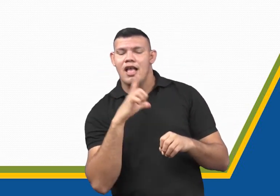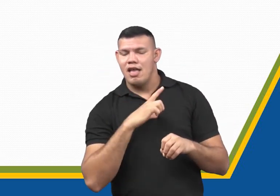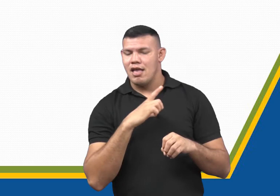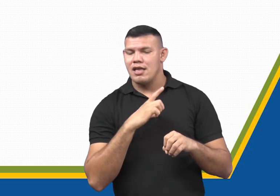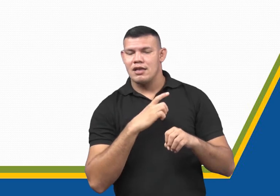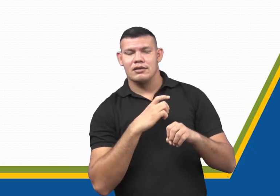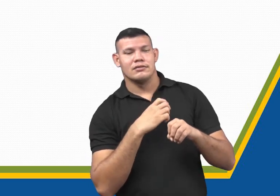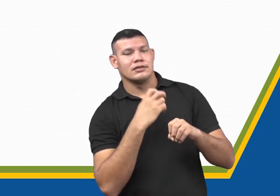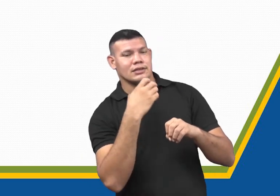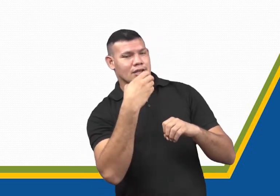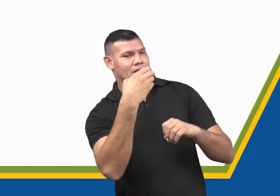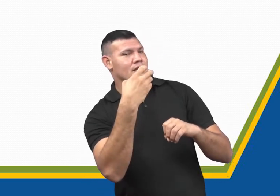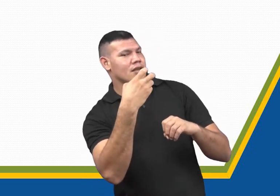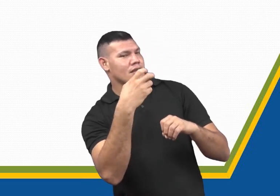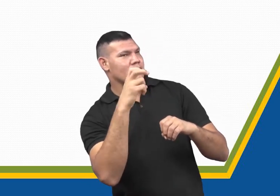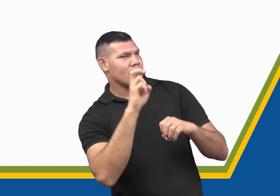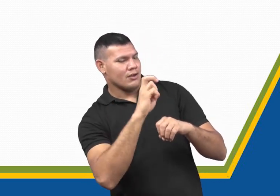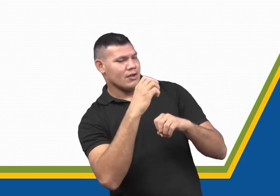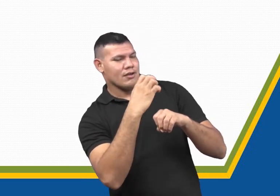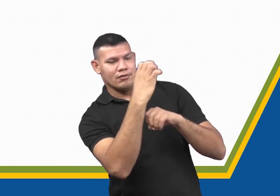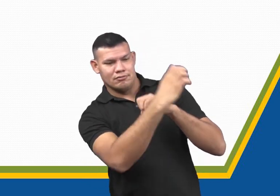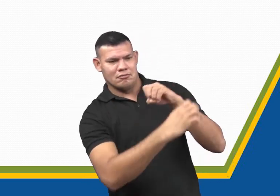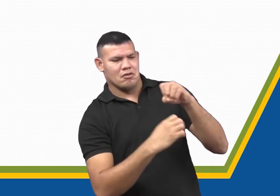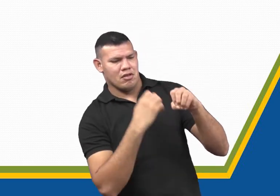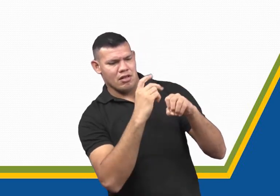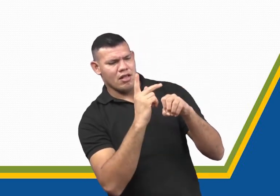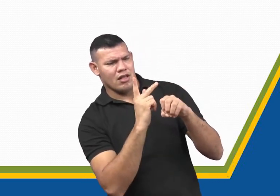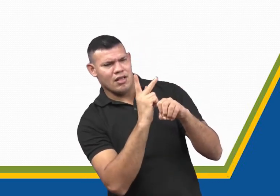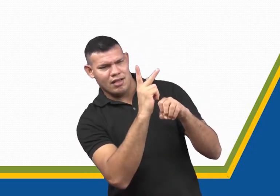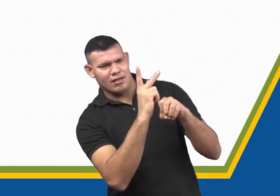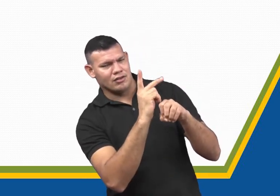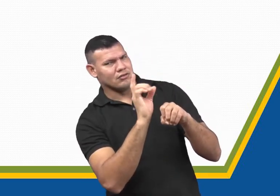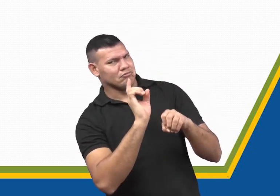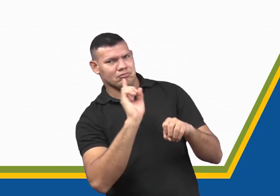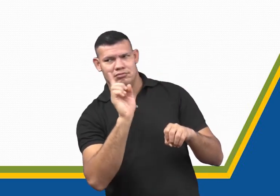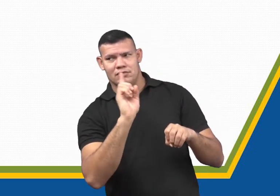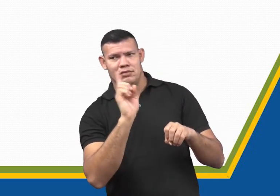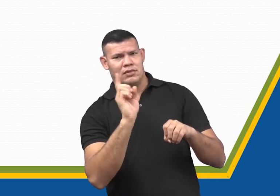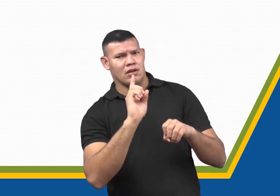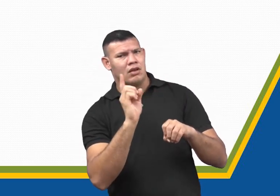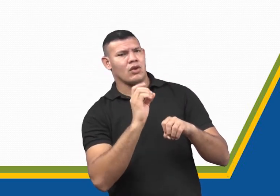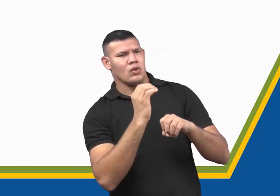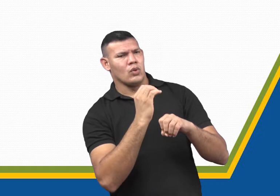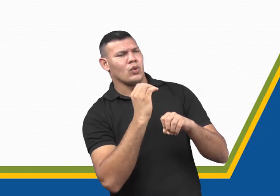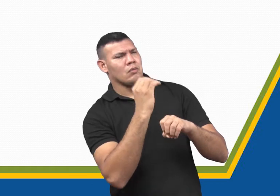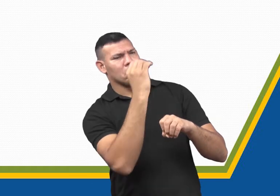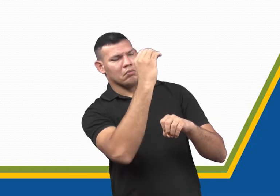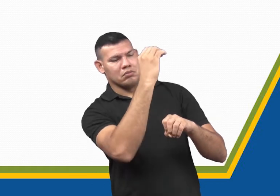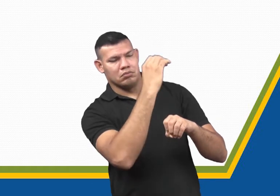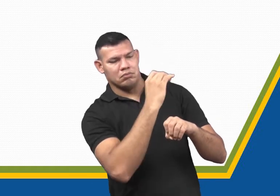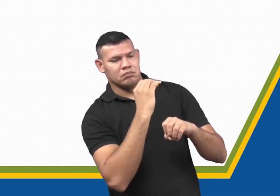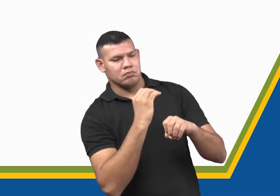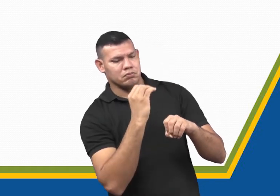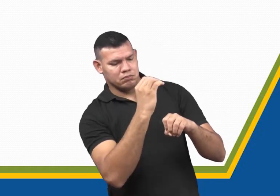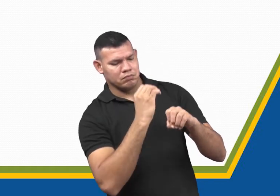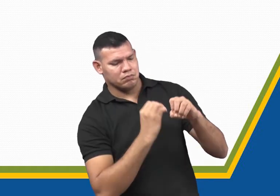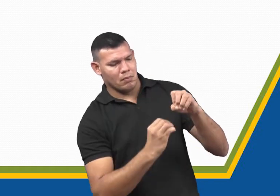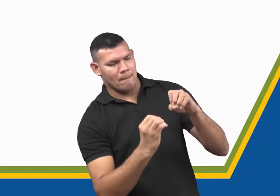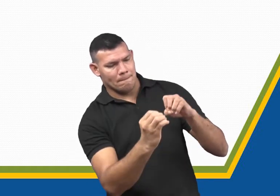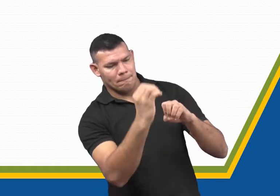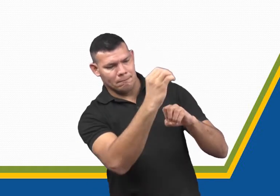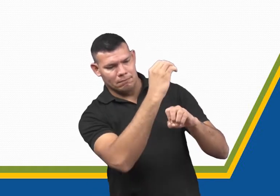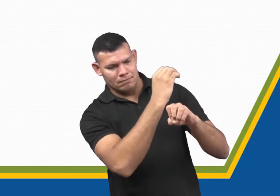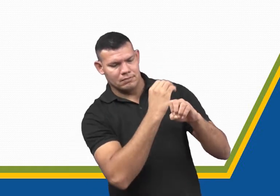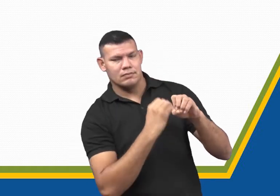elétrons, ele não vai ter os 5 elétrons na camada K. Esses 5 elétrons vão estar distribuídos ao longo das outras camadas.